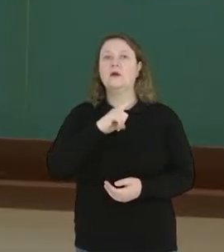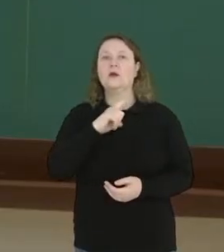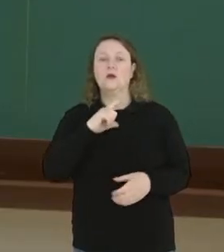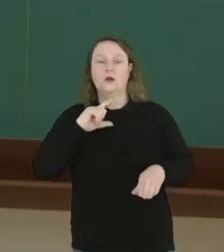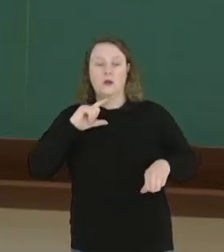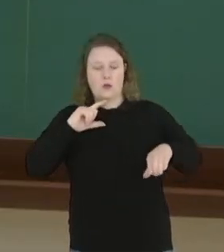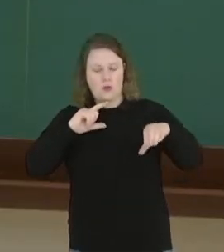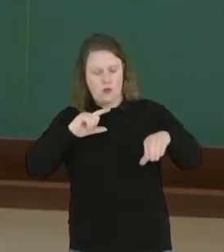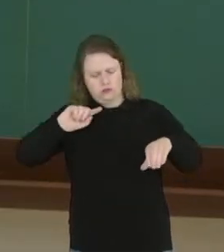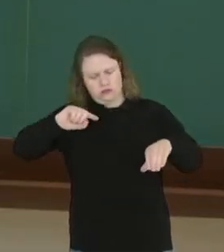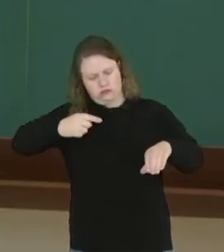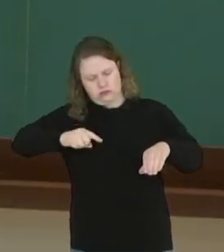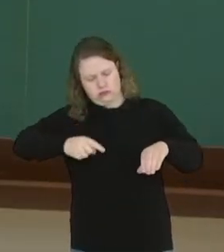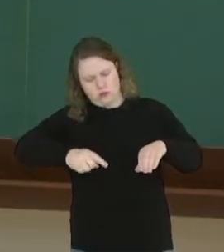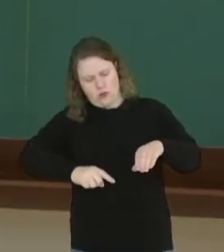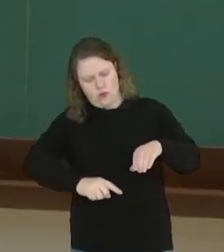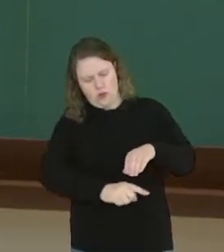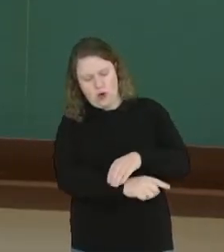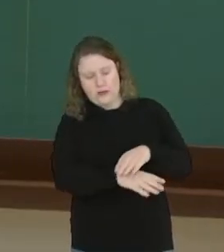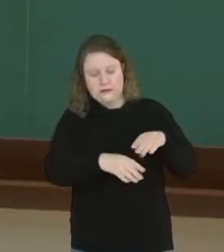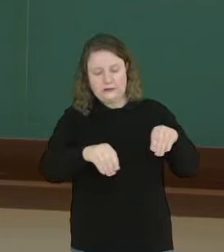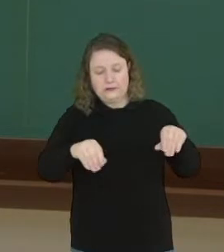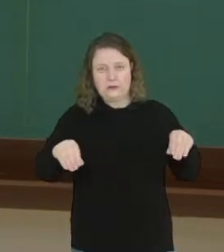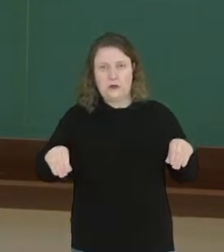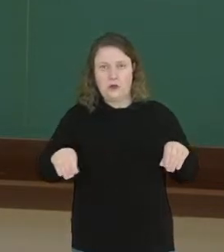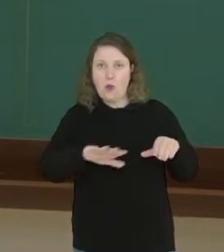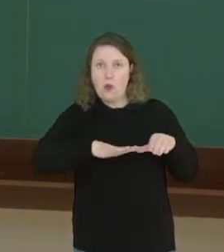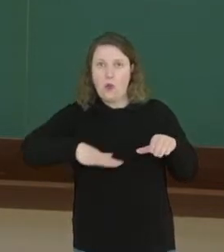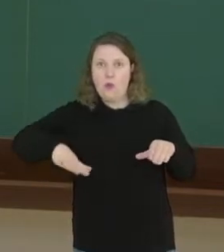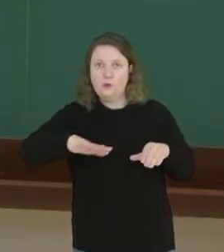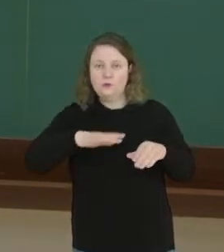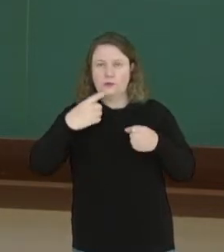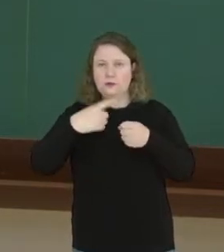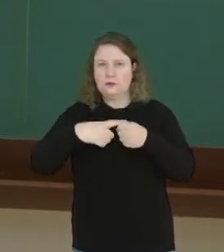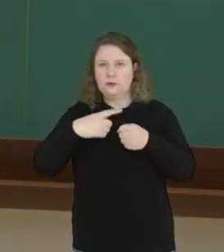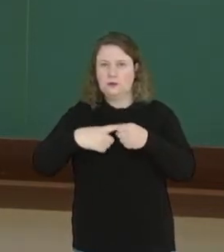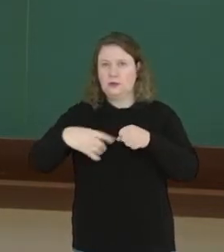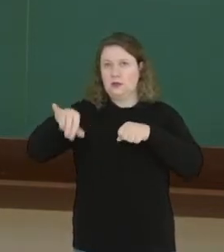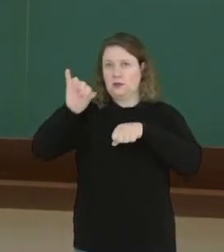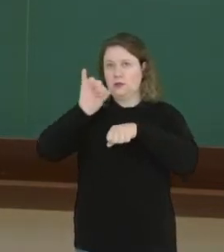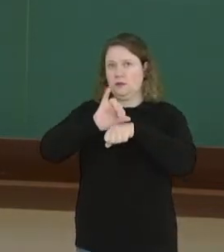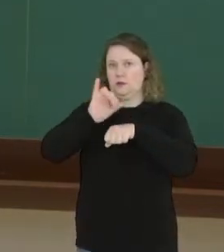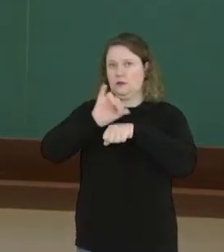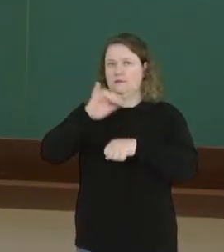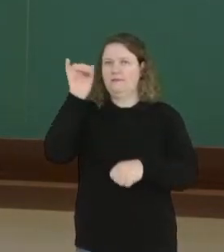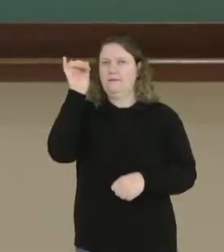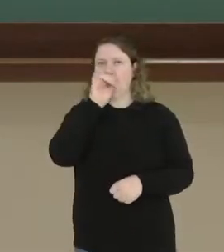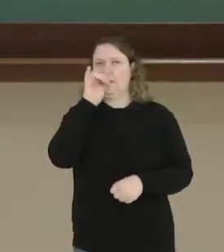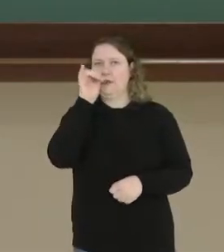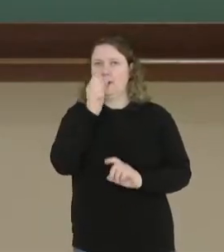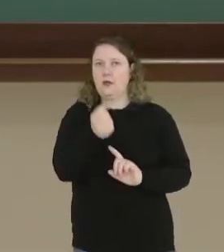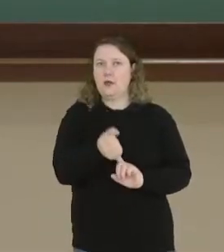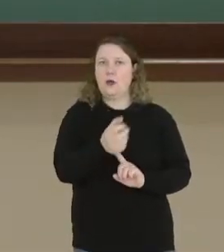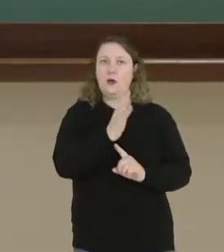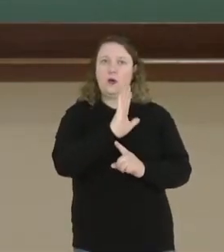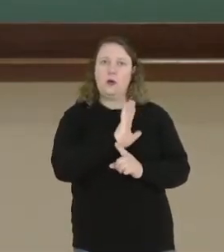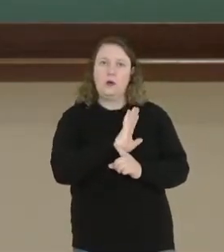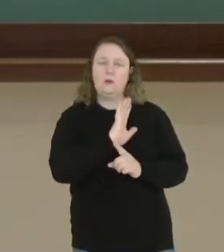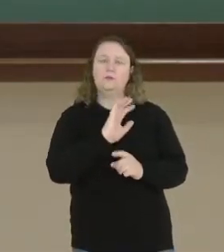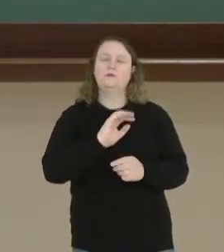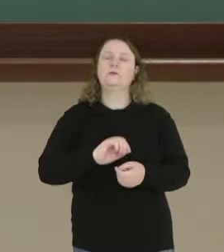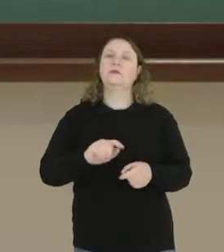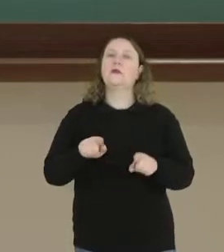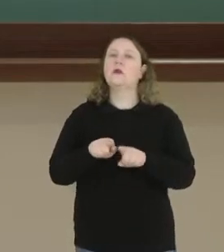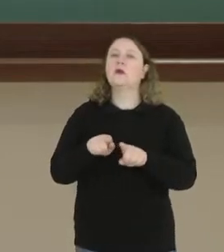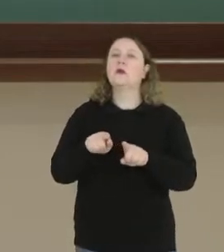túneis subterrâneos embaixo da cidade hoje, capital da Itália, Roma. No Império Romano foi uma solução